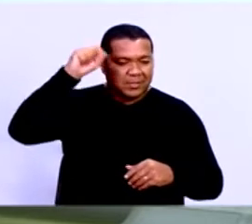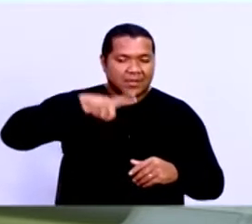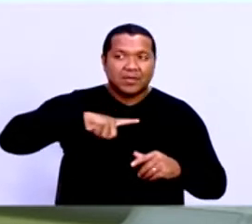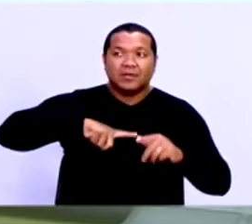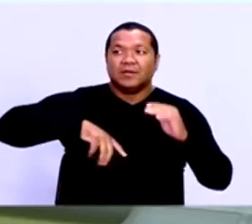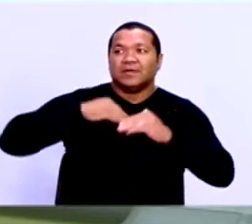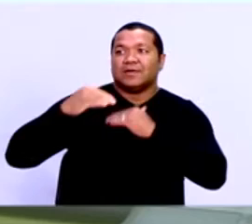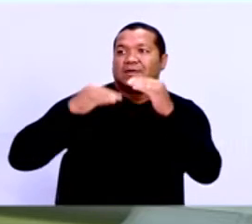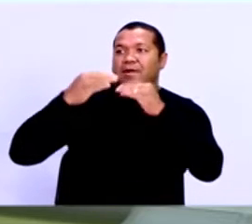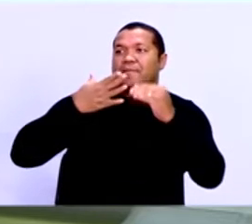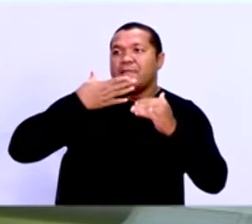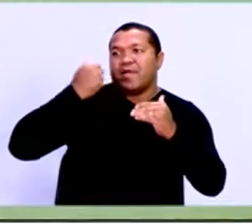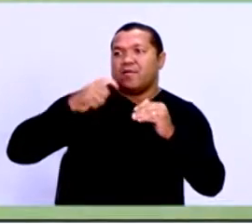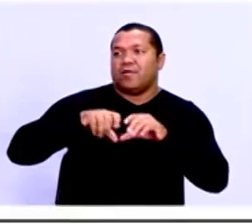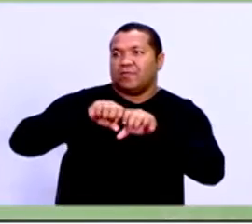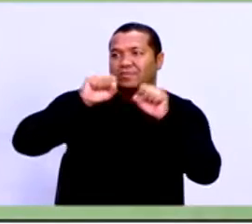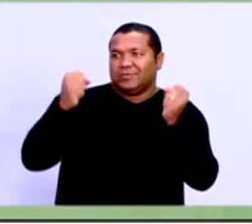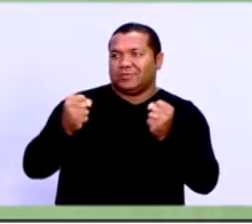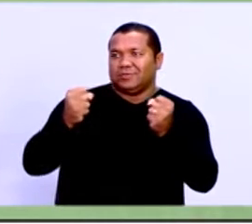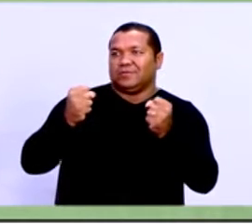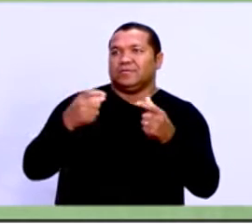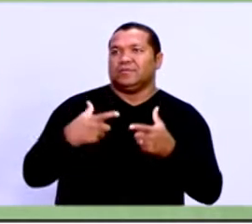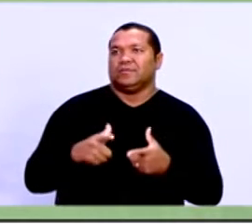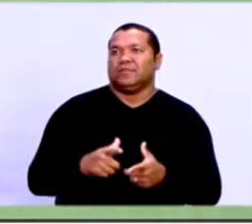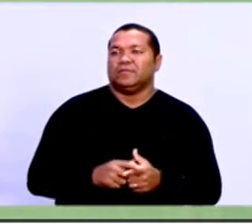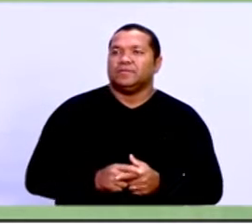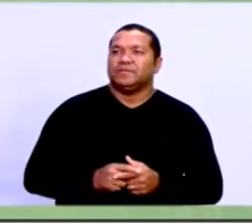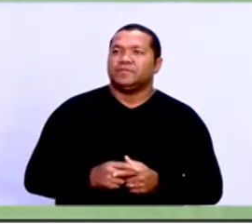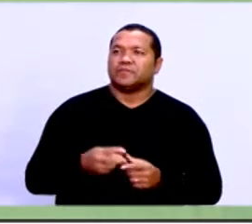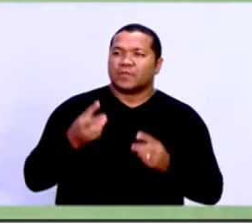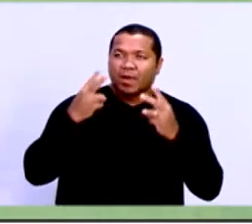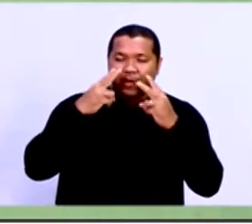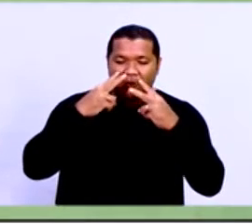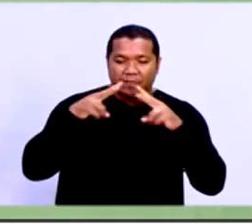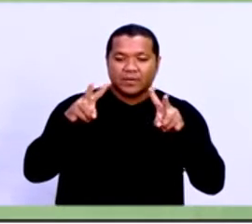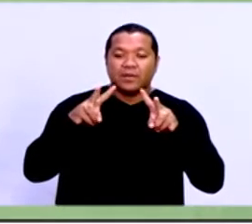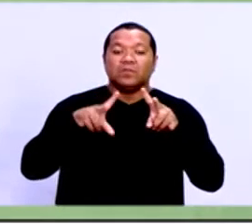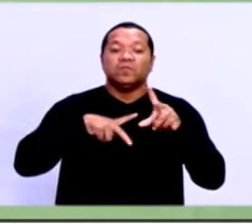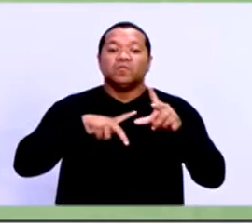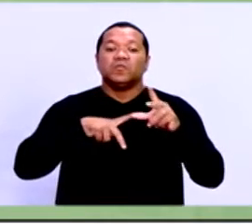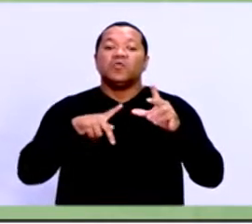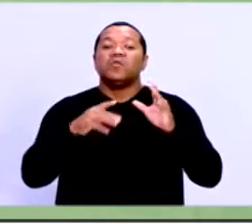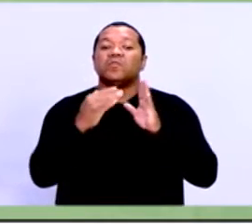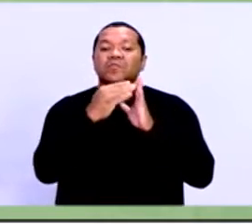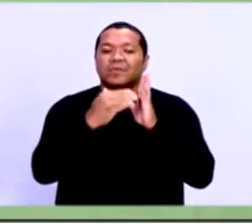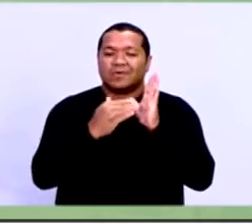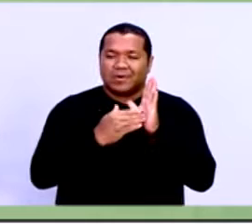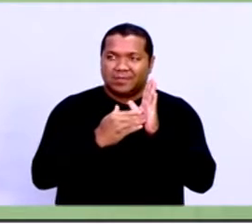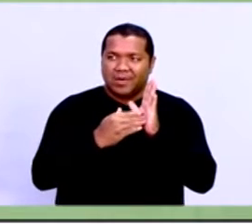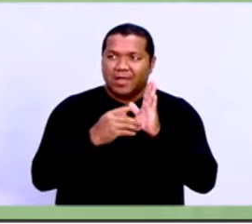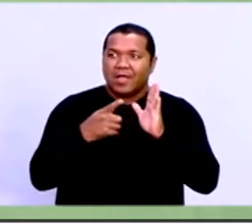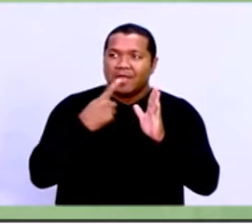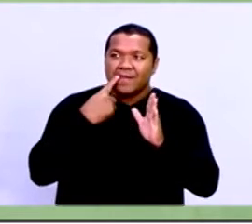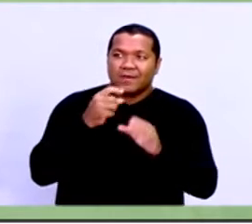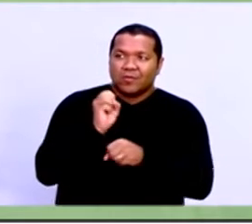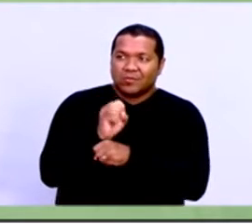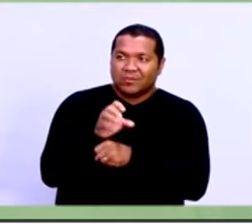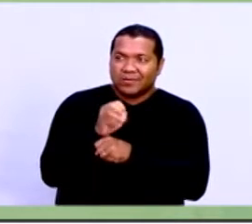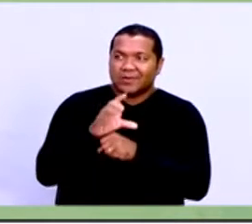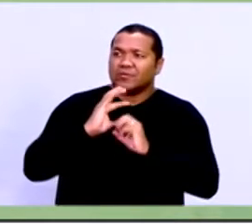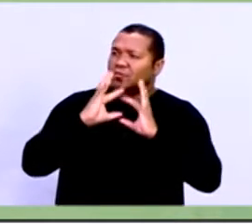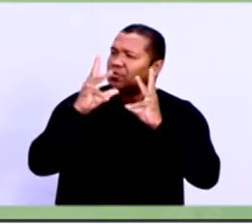estrutura o seu software visão do produto orienta todos os